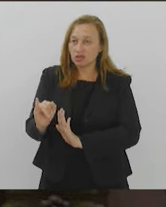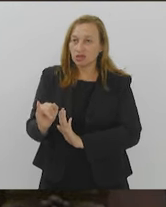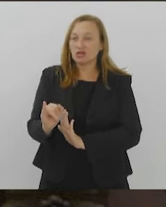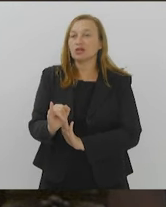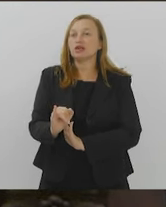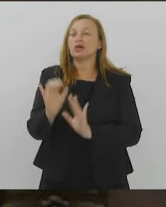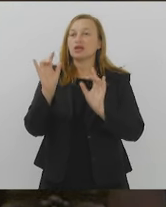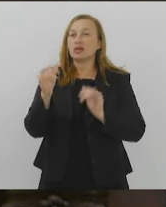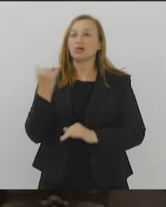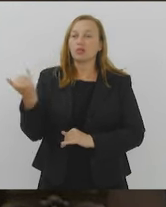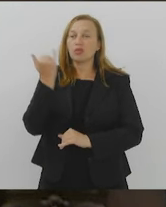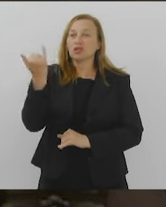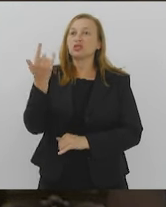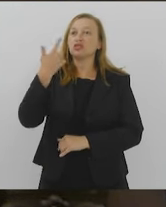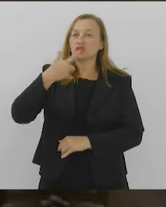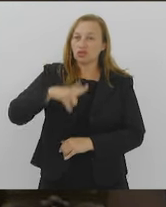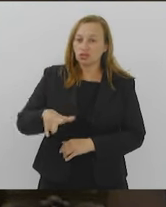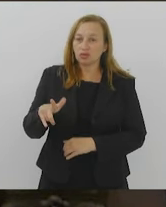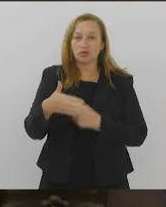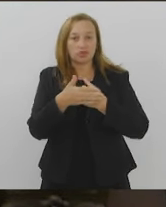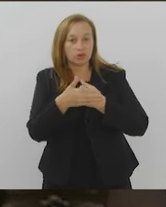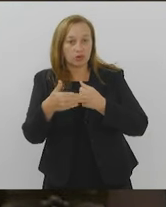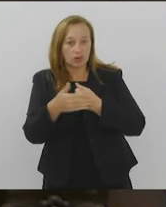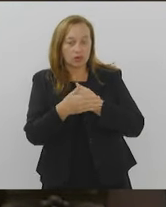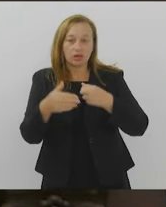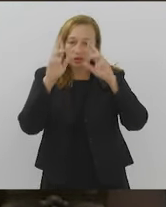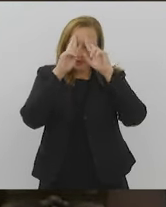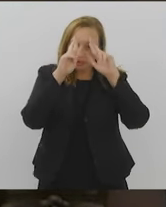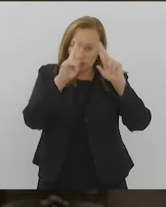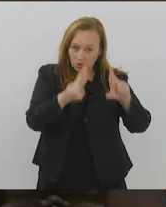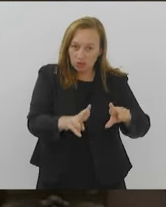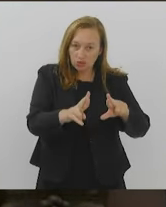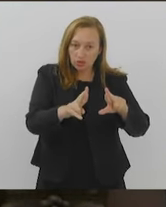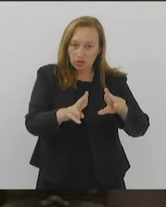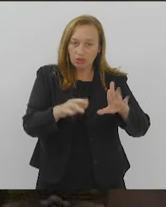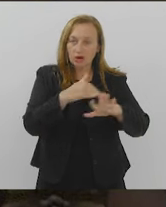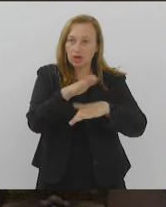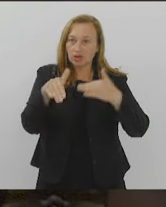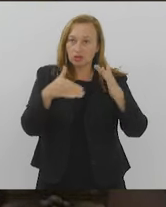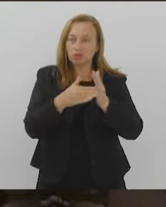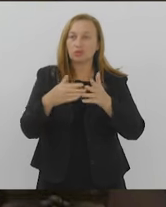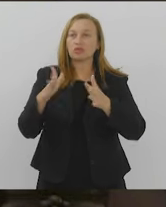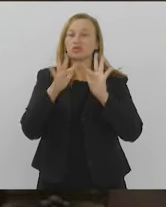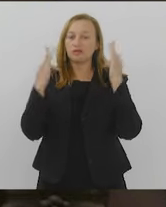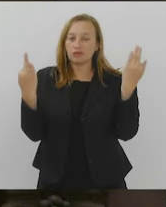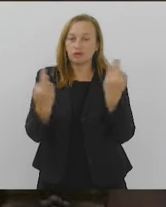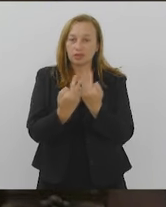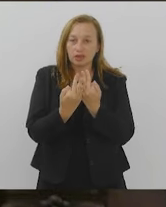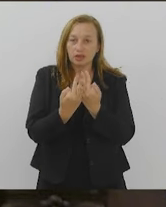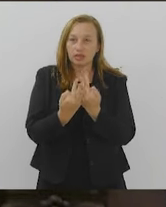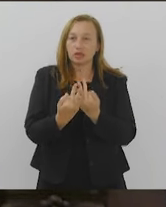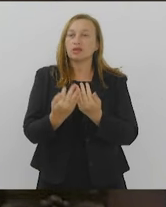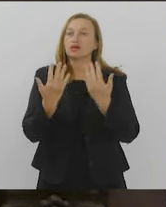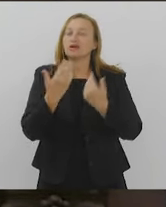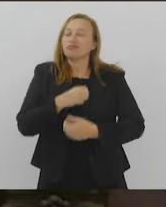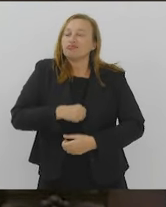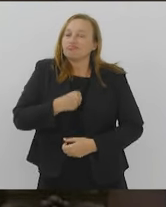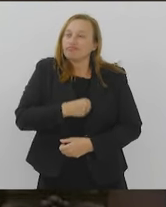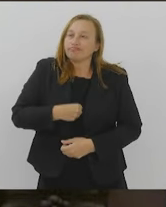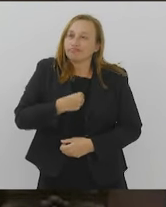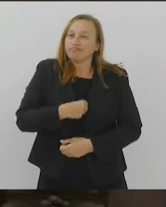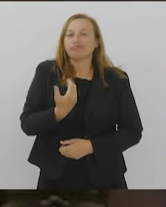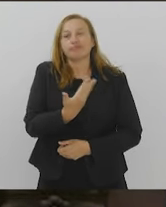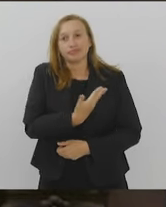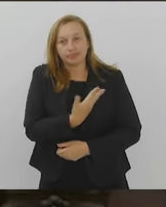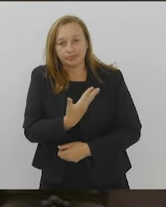importante, mais uma vez, o meu carinho, o meu respeito a todos os familiares e minha saudade ao meu grande amigo